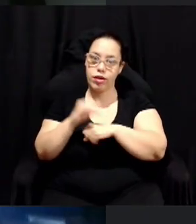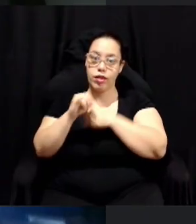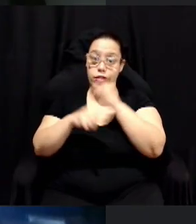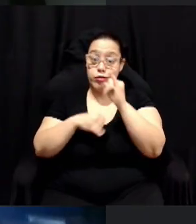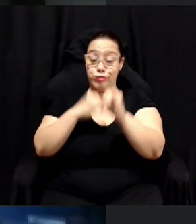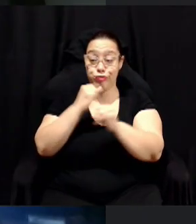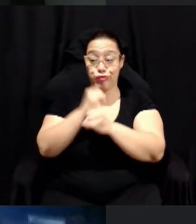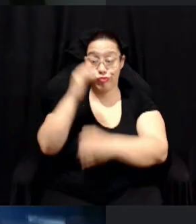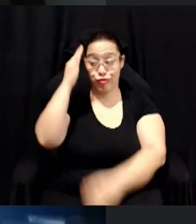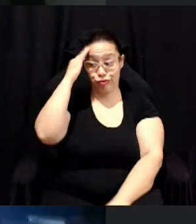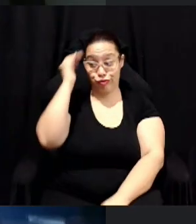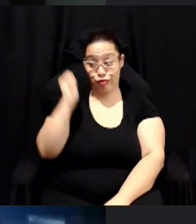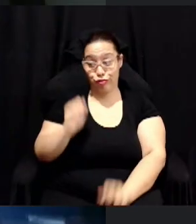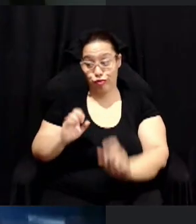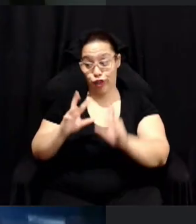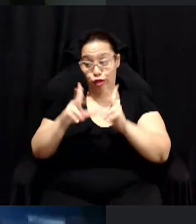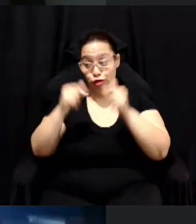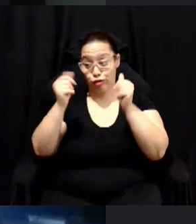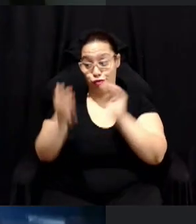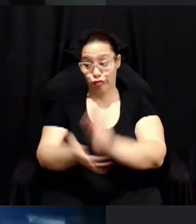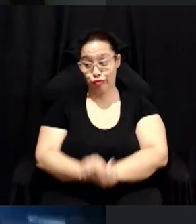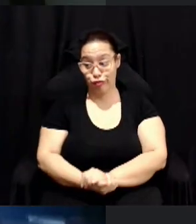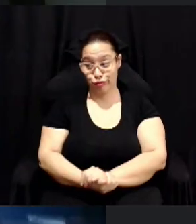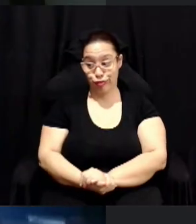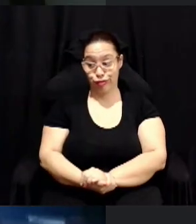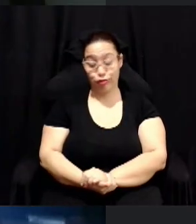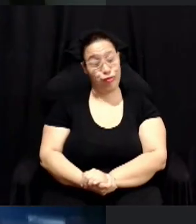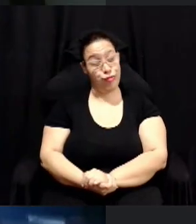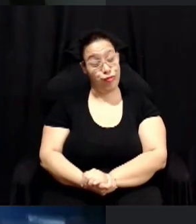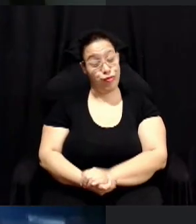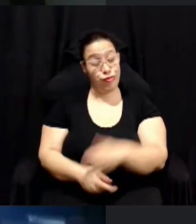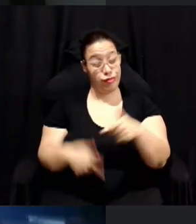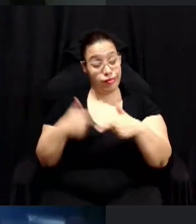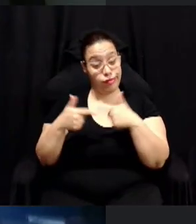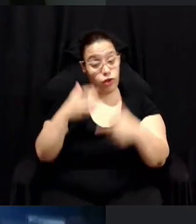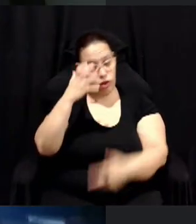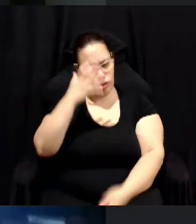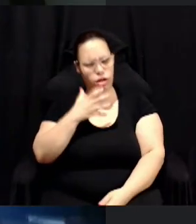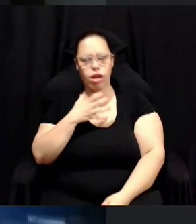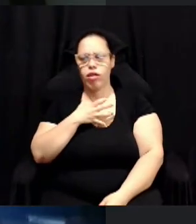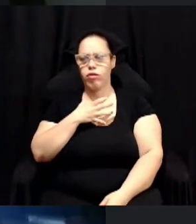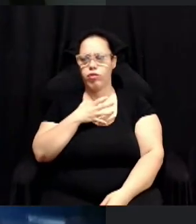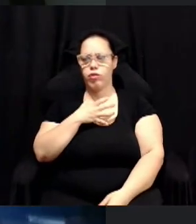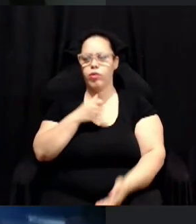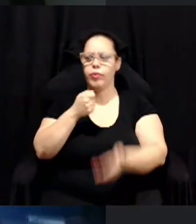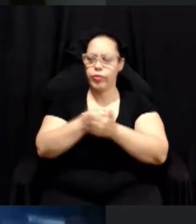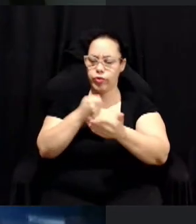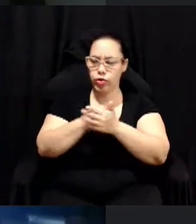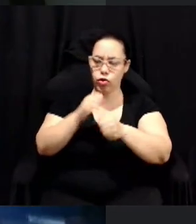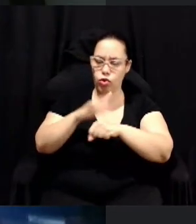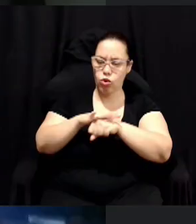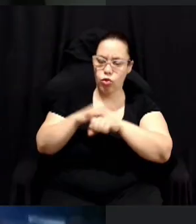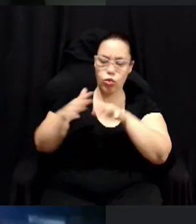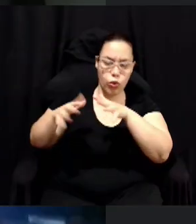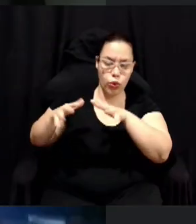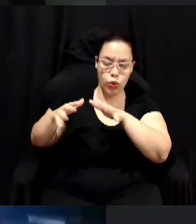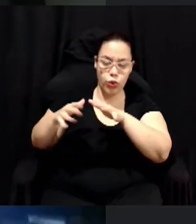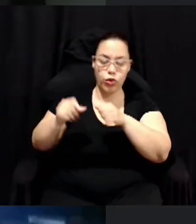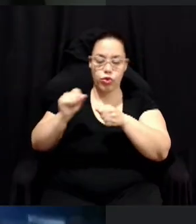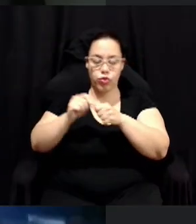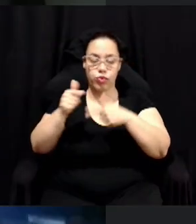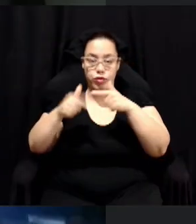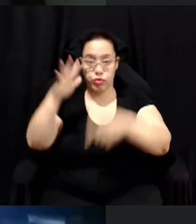tem de tudo, então, porque o nosso trabalho realmente é sério, dedicado às pessoas com Parkinson. E também fazer um trabalho de conscientização